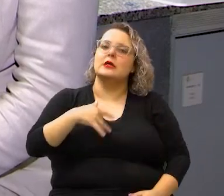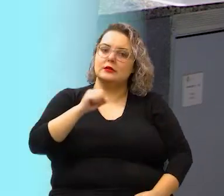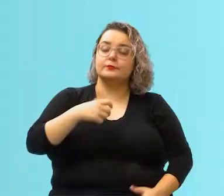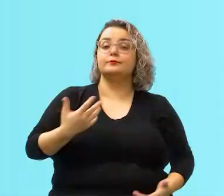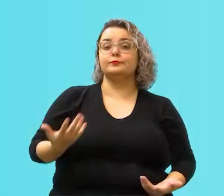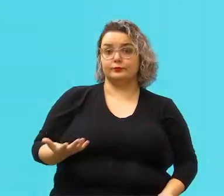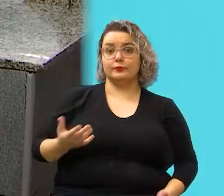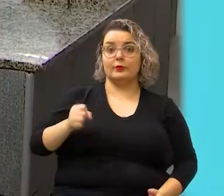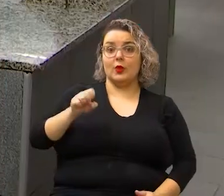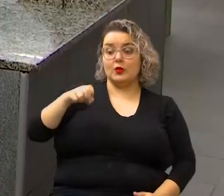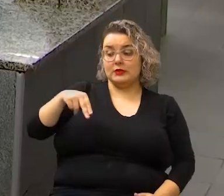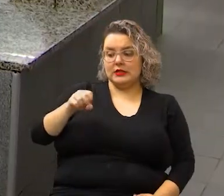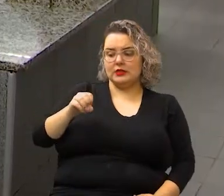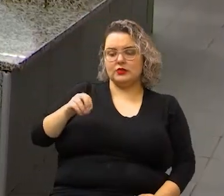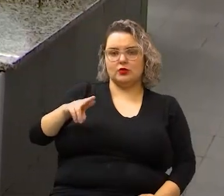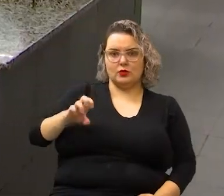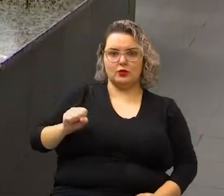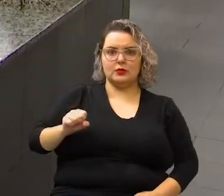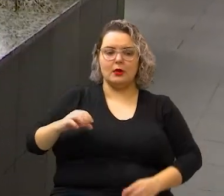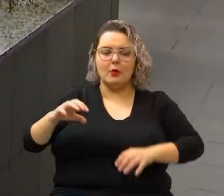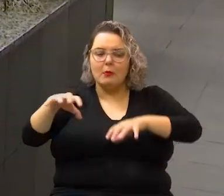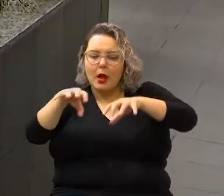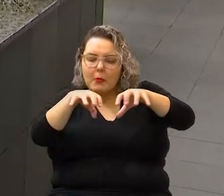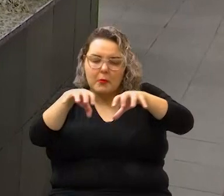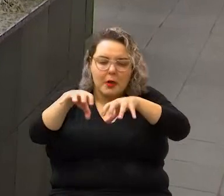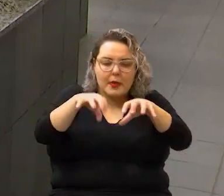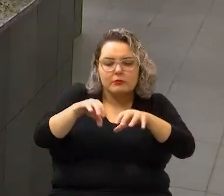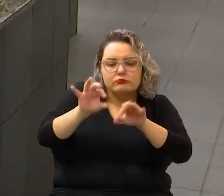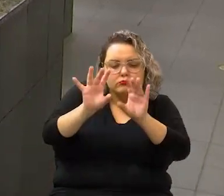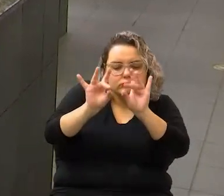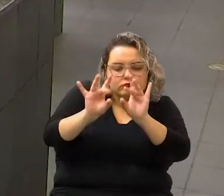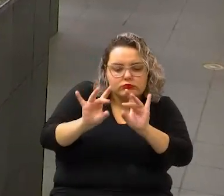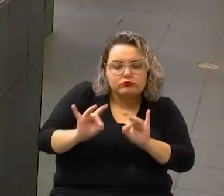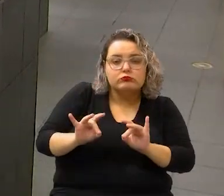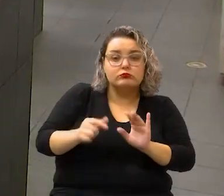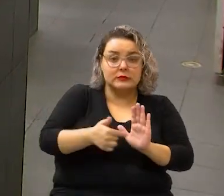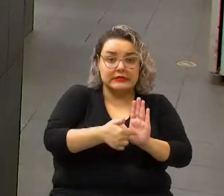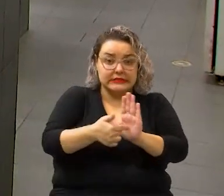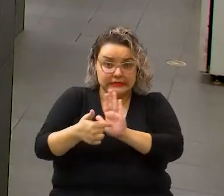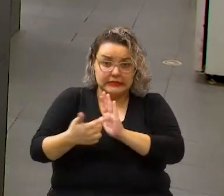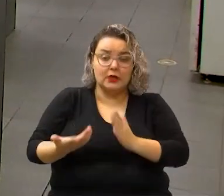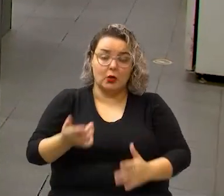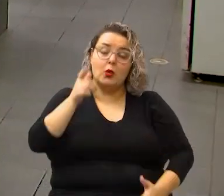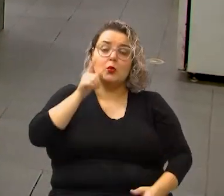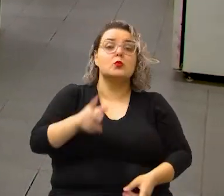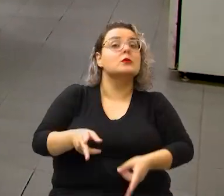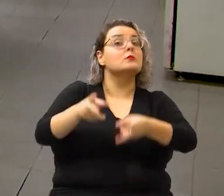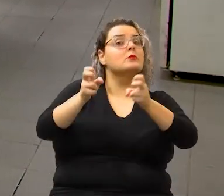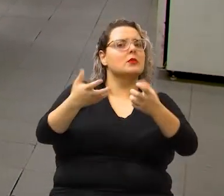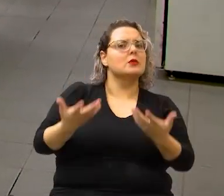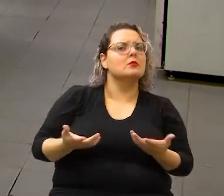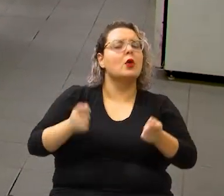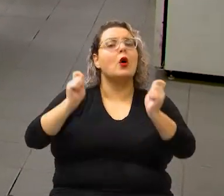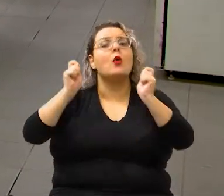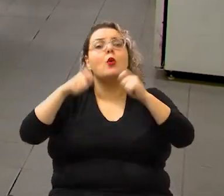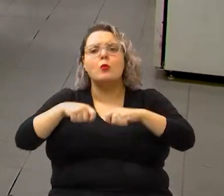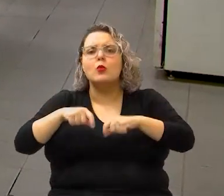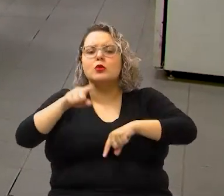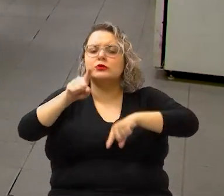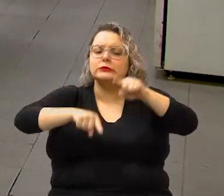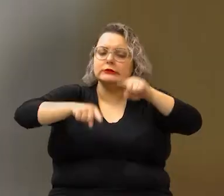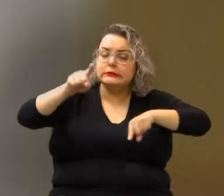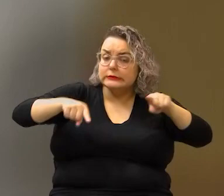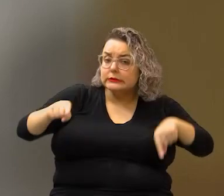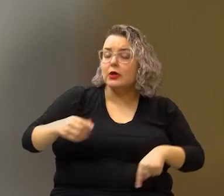à saúde. Os sensores eletroquímicos mapeiam os elementos presentes nas amostras, conseguindo identificar